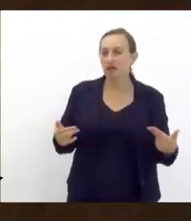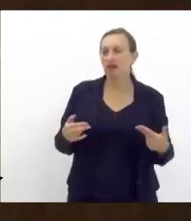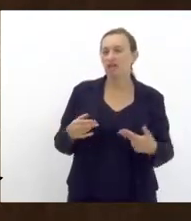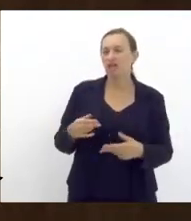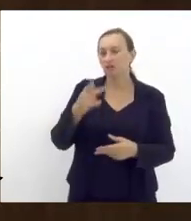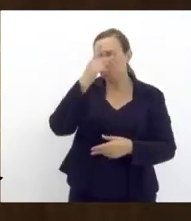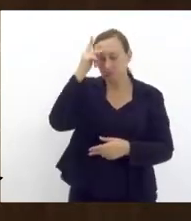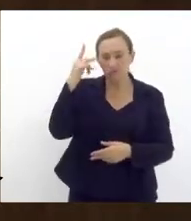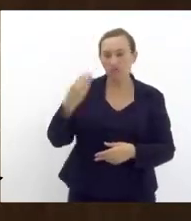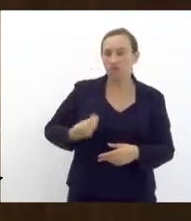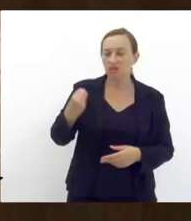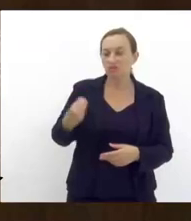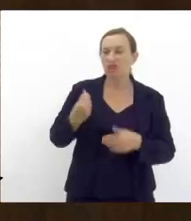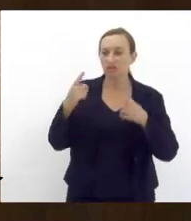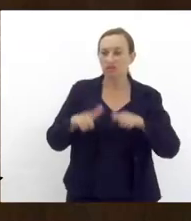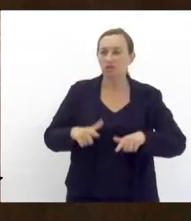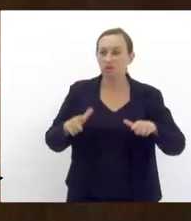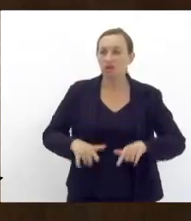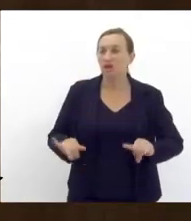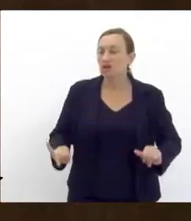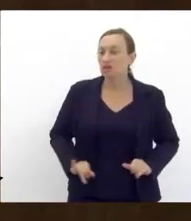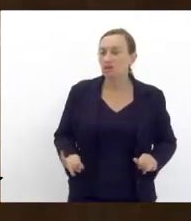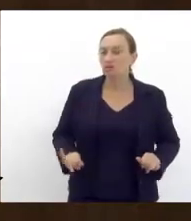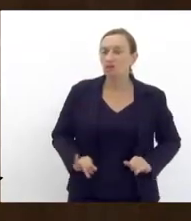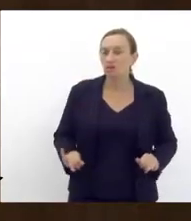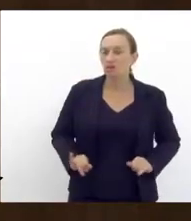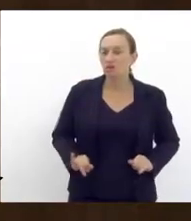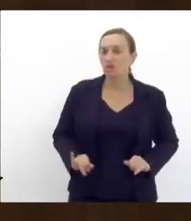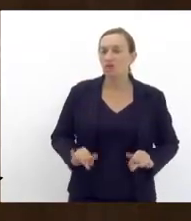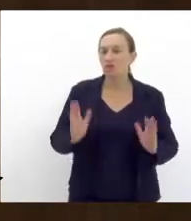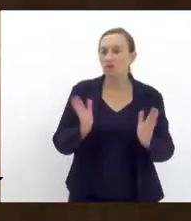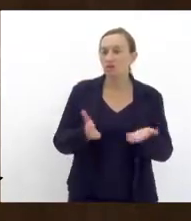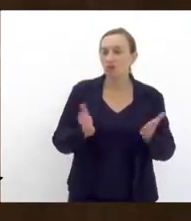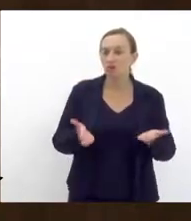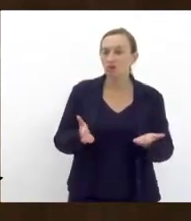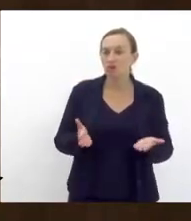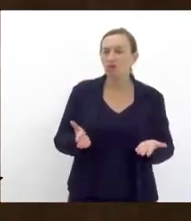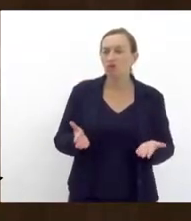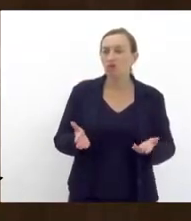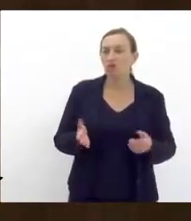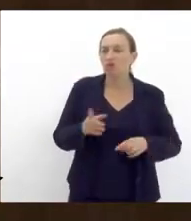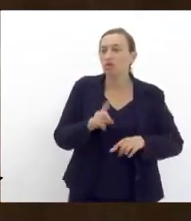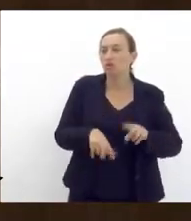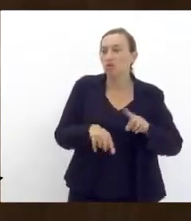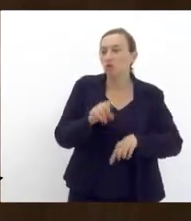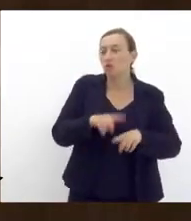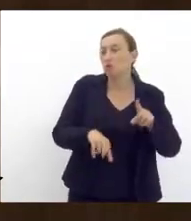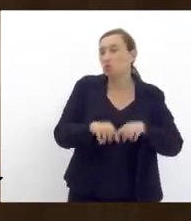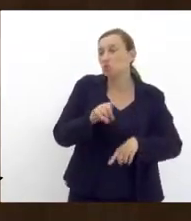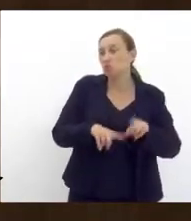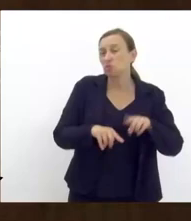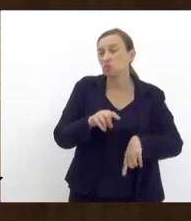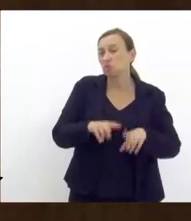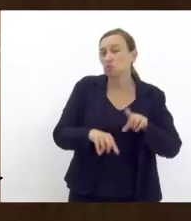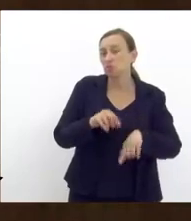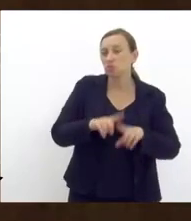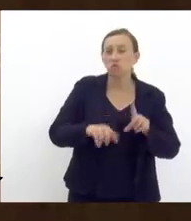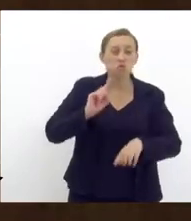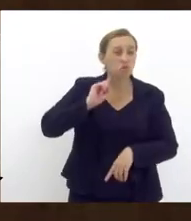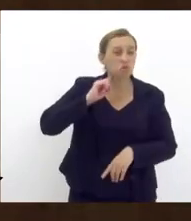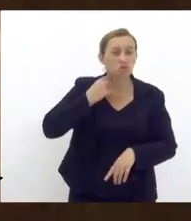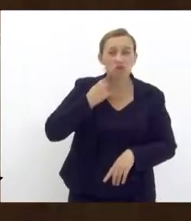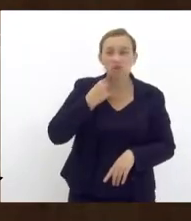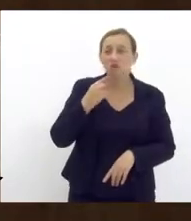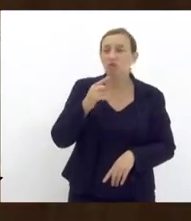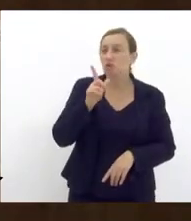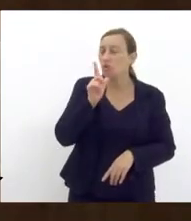Fluminense que sofrem hoje por exemplo com uma pilha de dejetos tóxicos estacionada é num dos afluentes do Rio Paraíba do Sul e